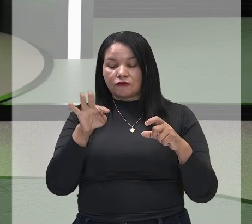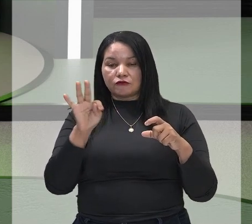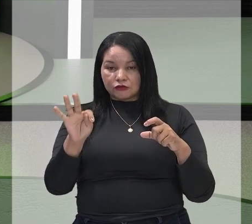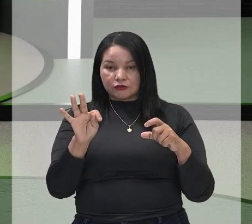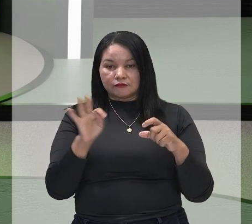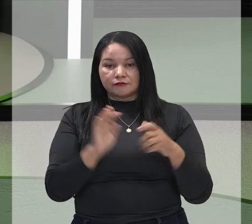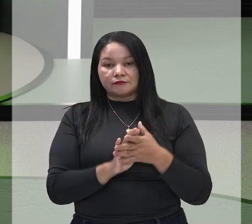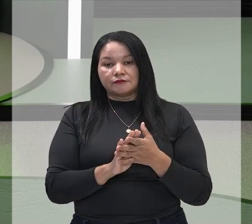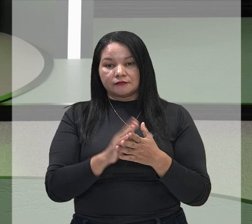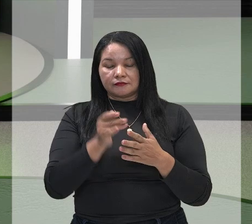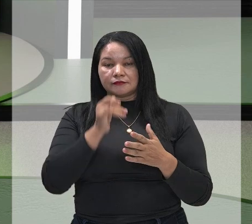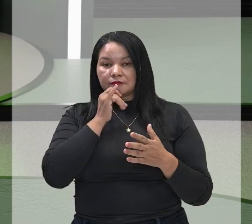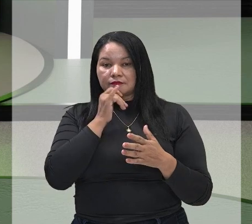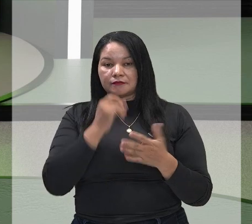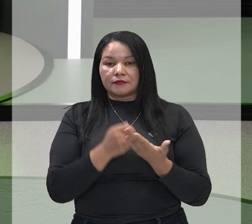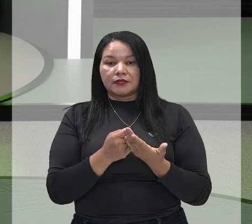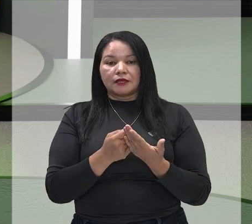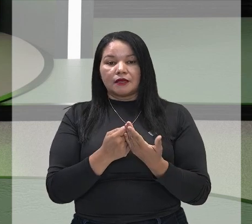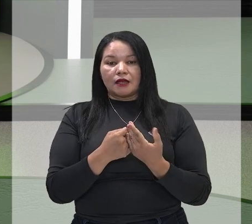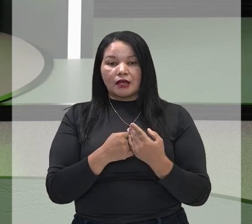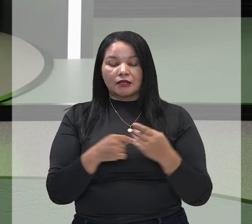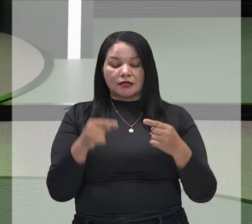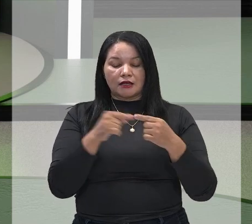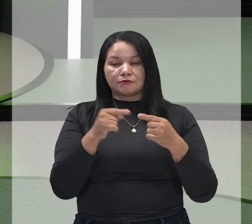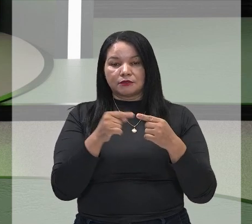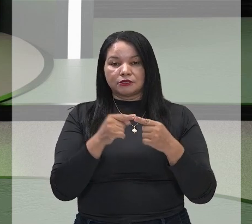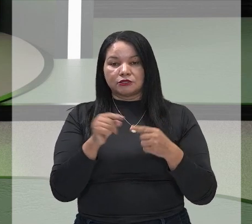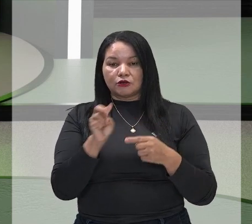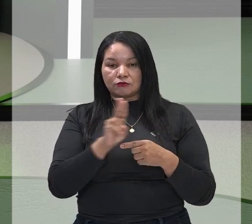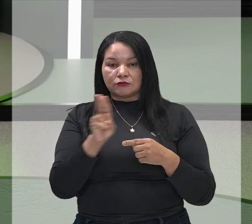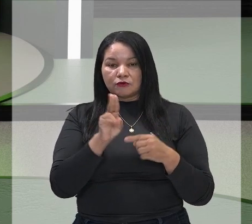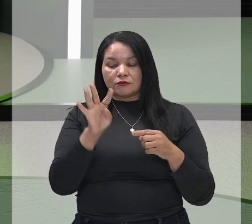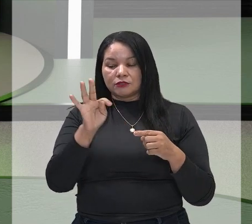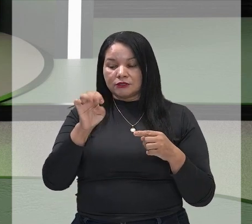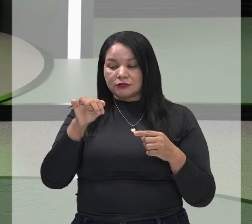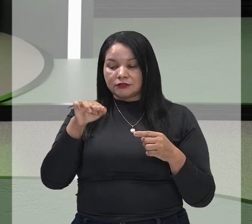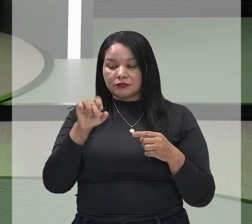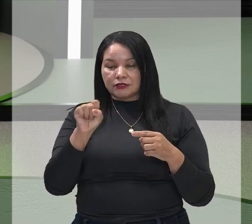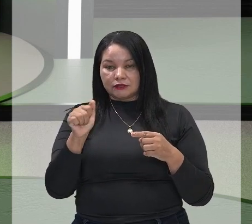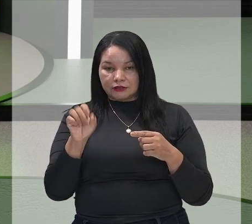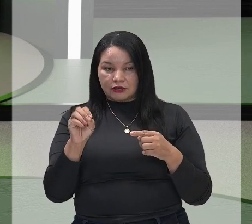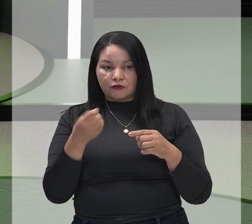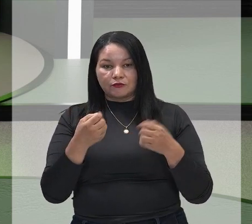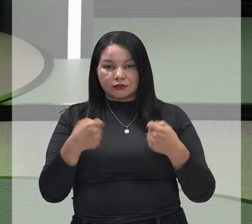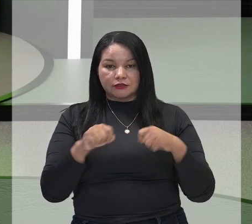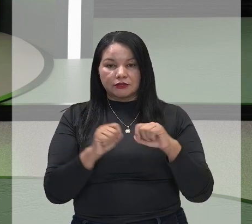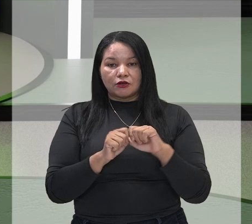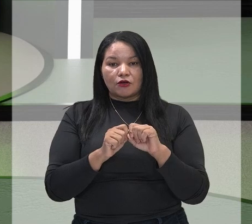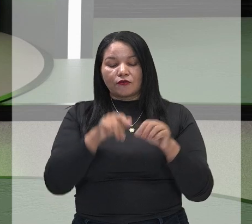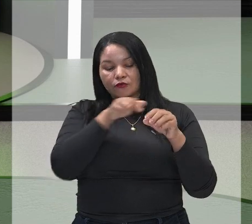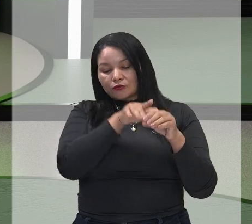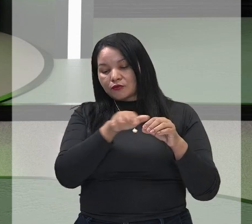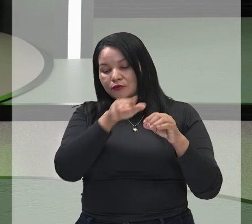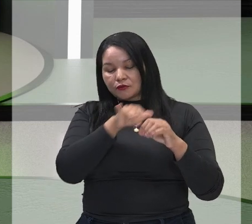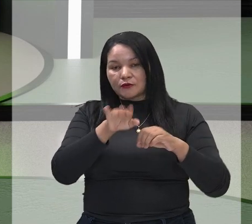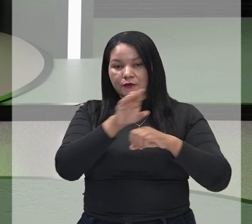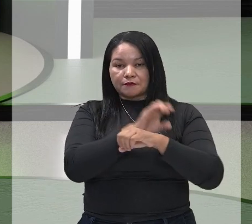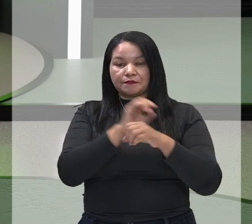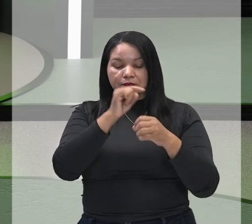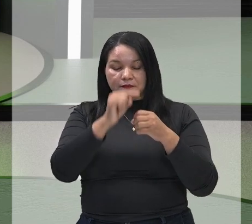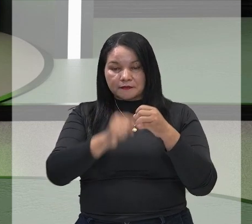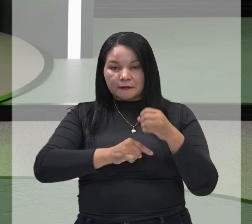de tensão elétrica, que vai causar uma excitação e aí vai permitir que os elétrons saiam de um